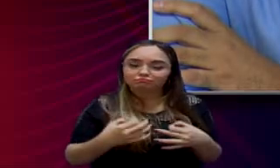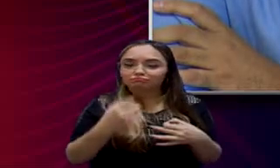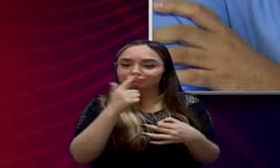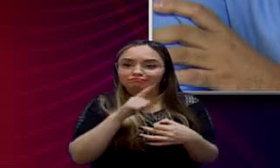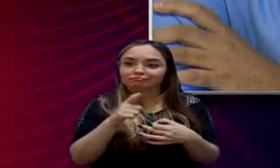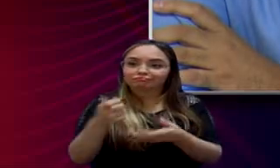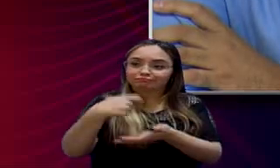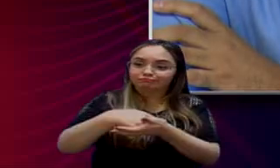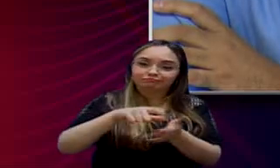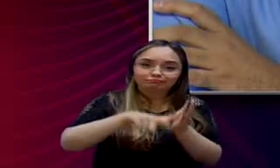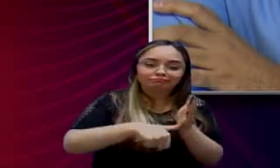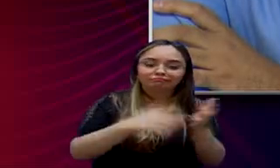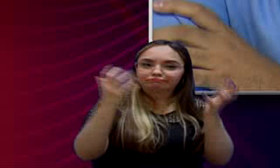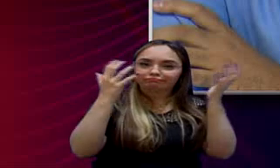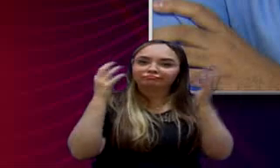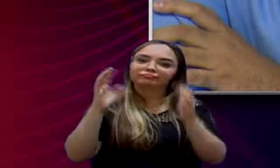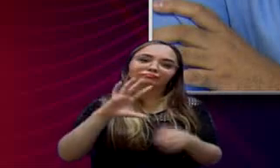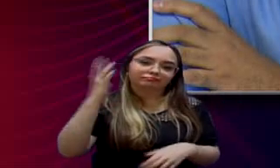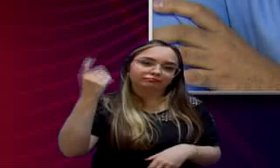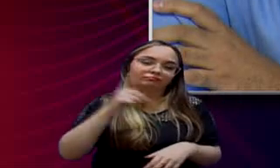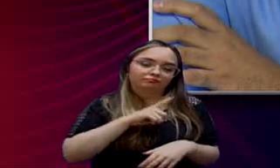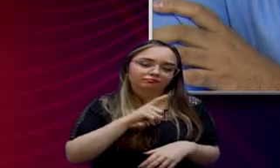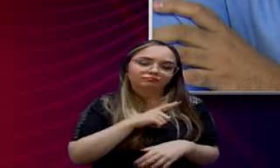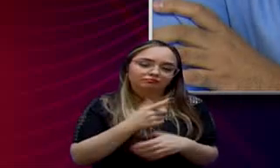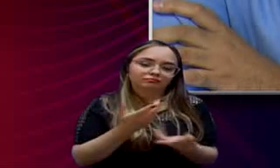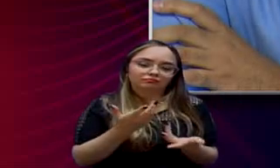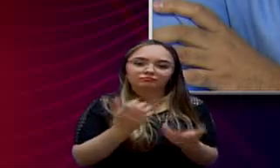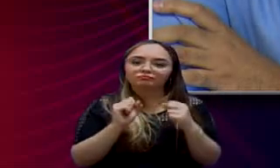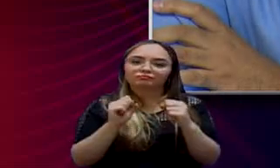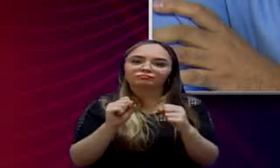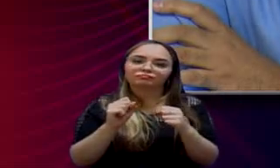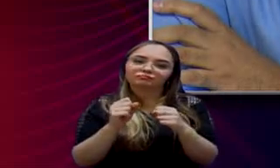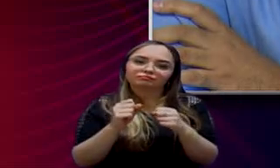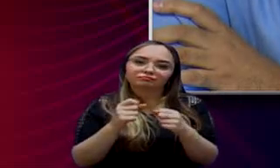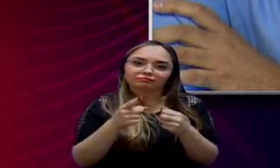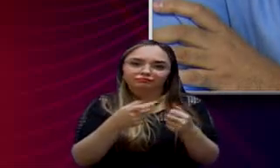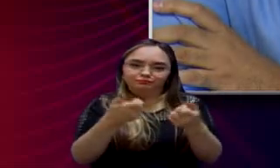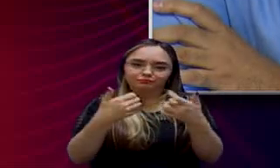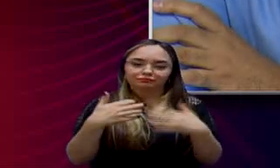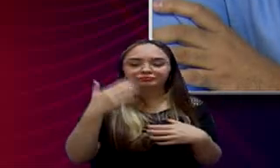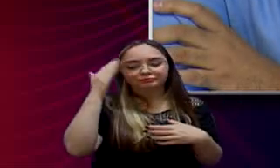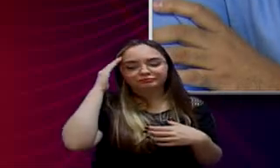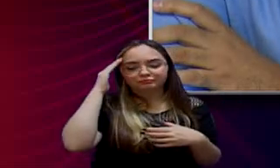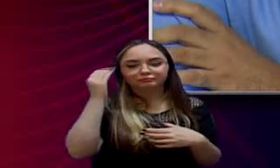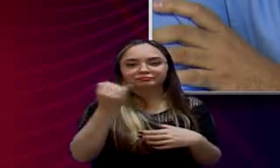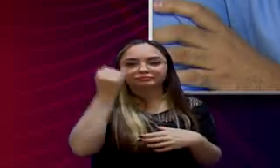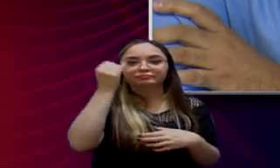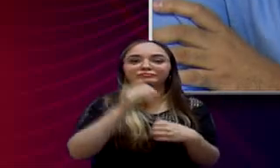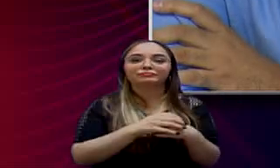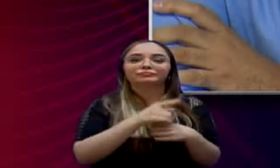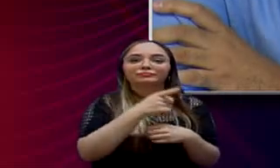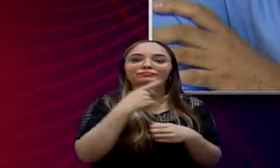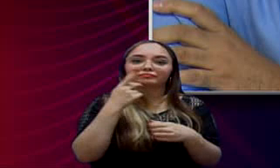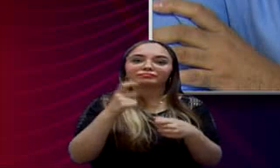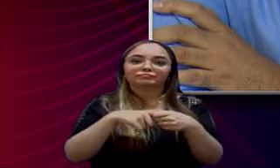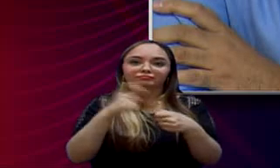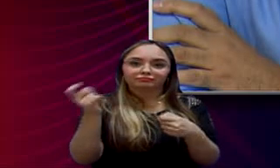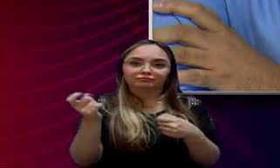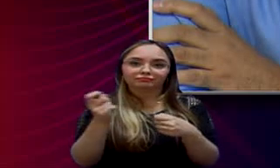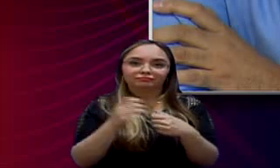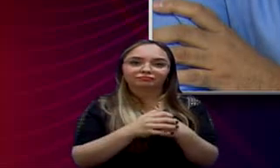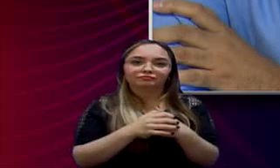Econômica então tem muitas variantes Então essa essa informação é importante e do descredenciamento